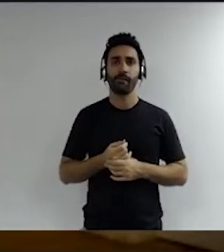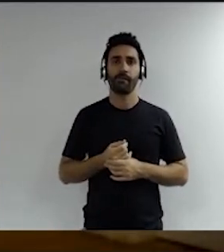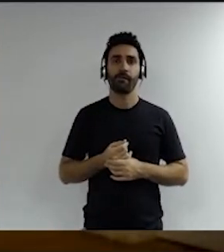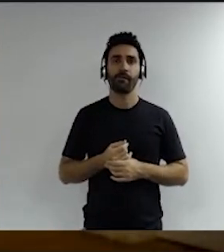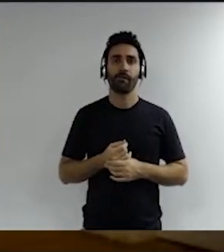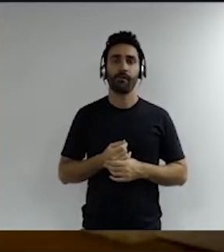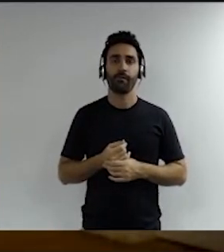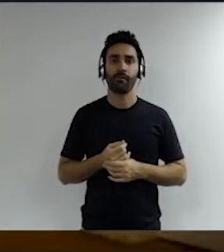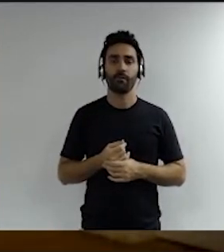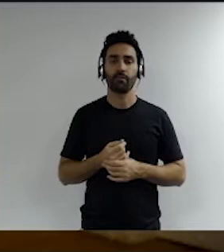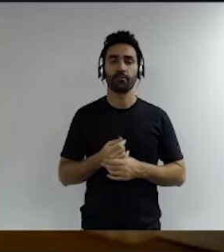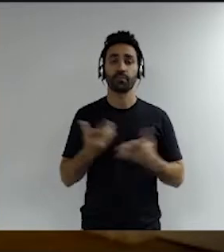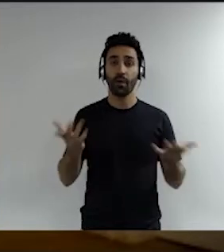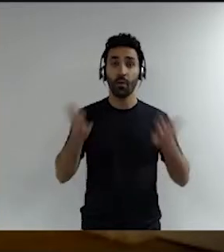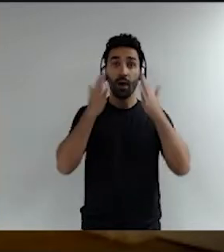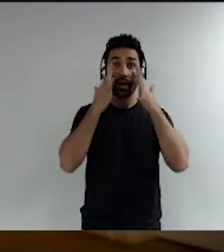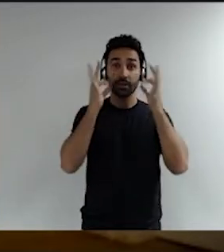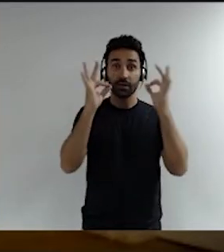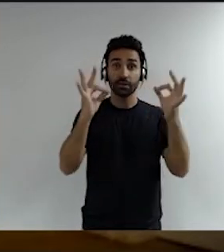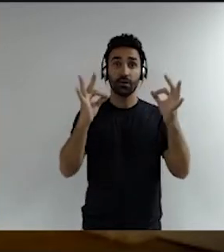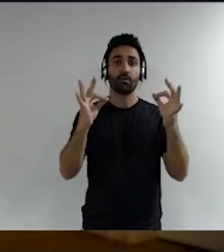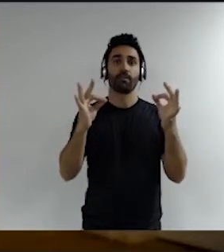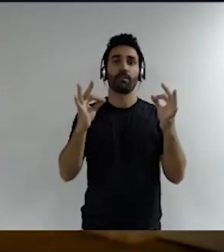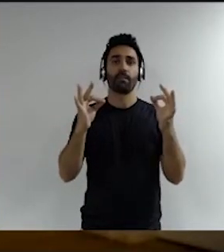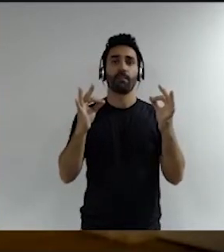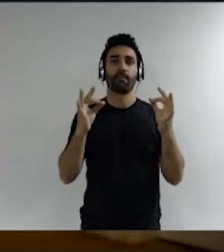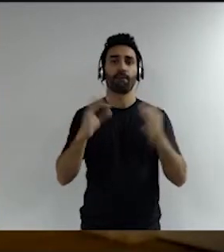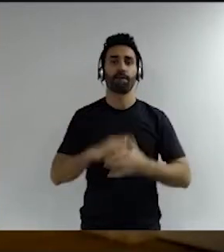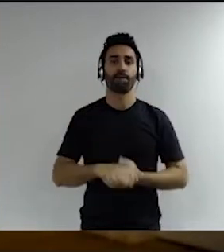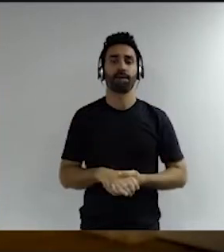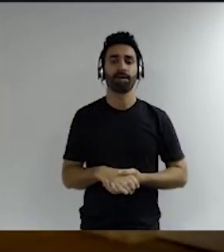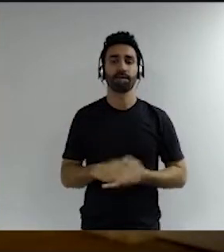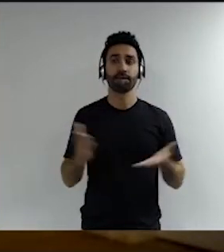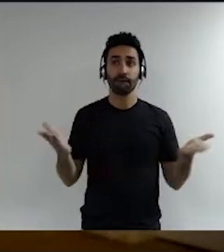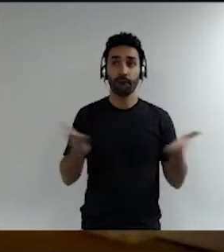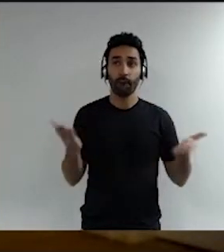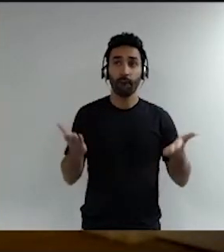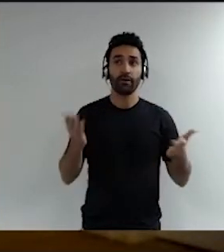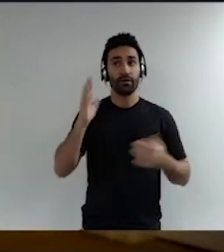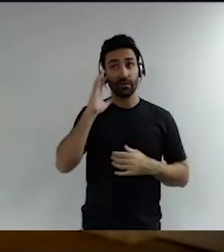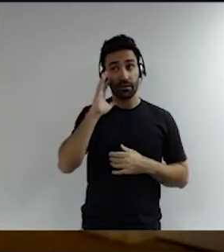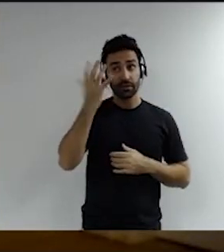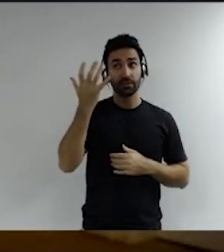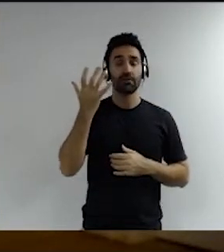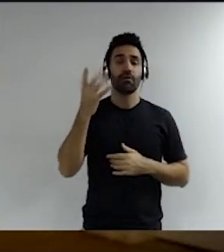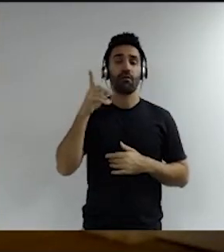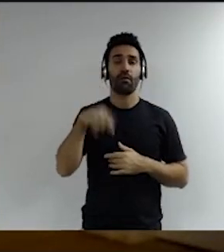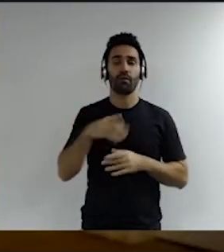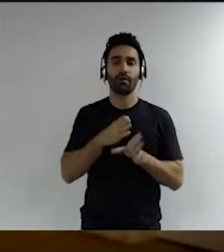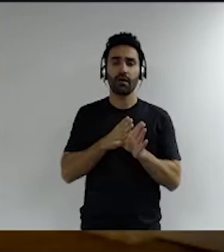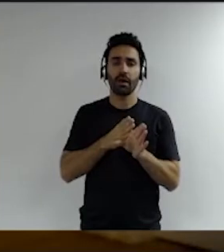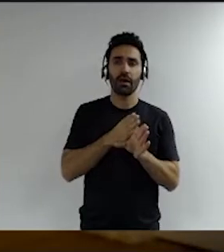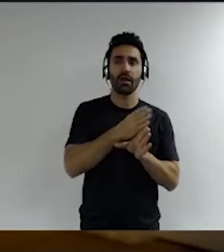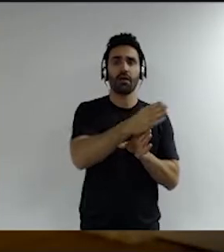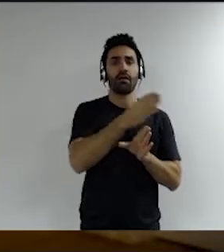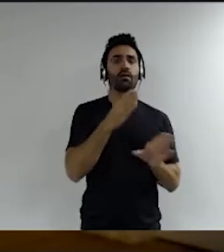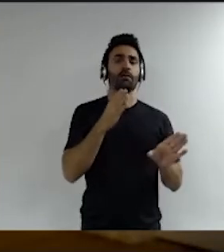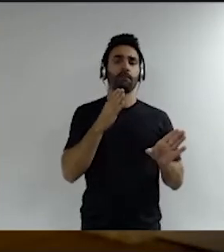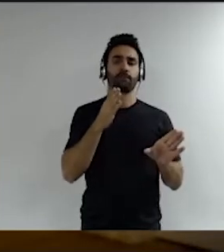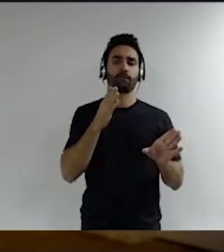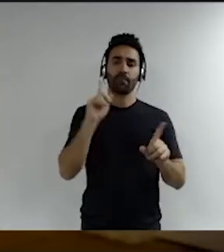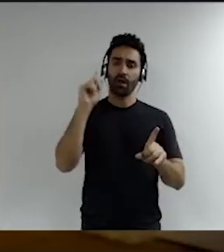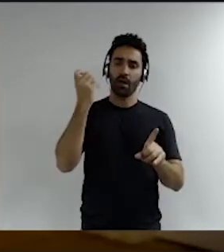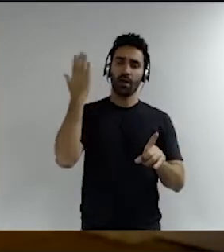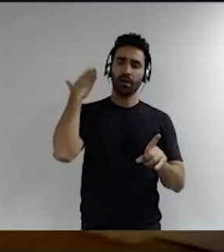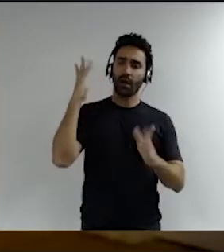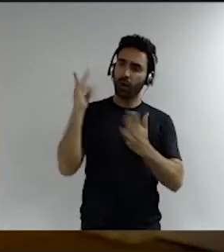prestem bem atenção. Hoje, as decisões seguem muito mais uma linha de precedentes, desde